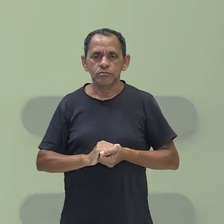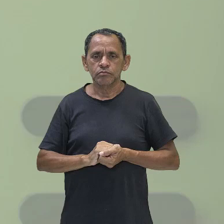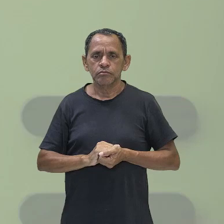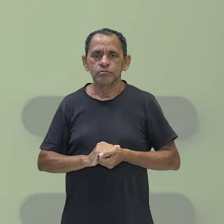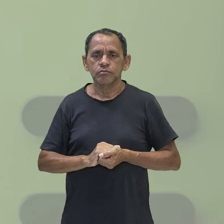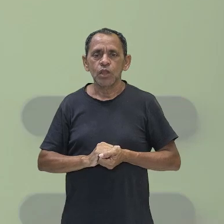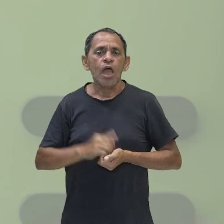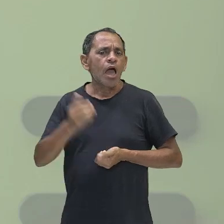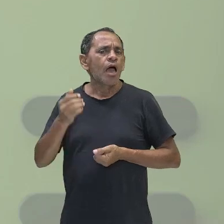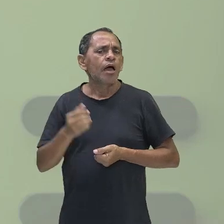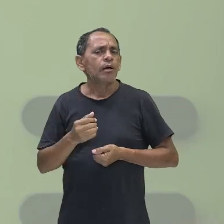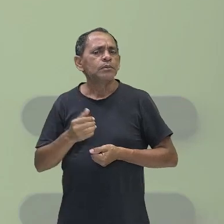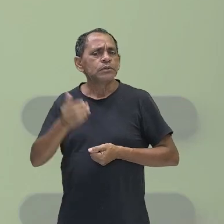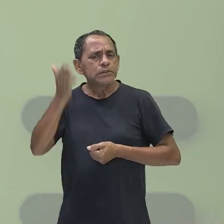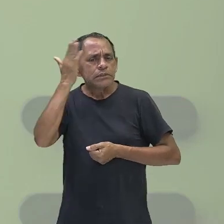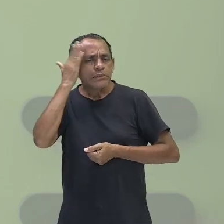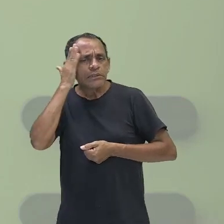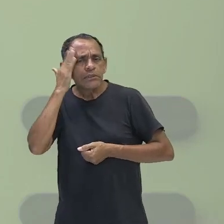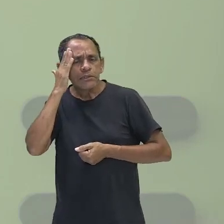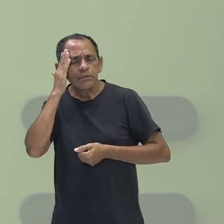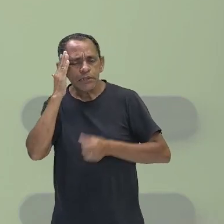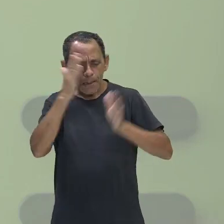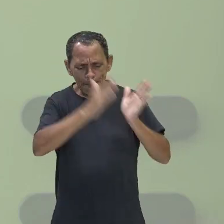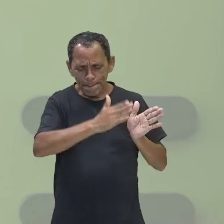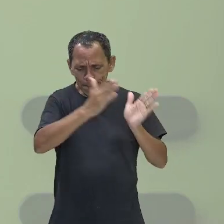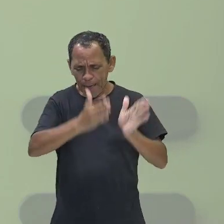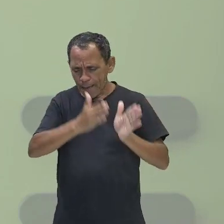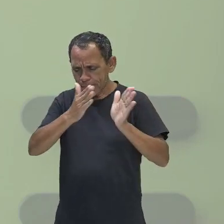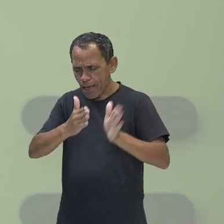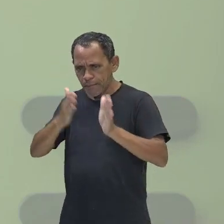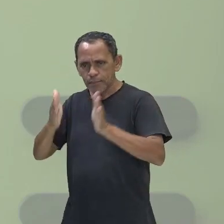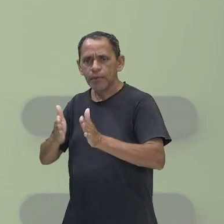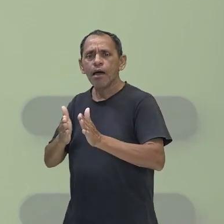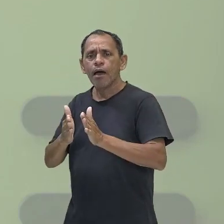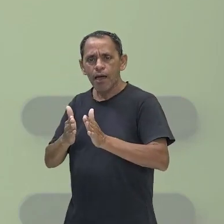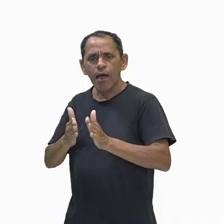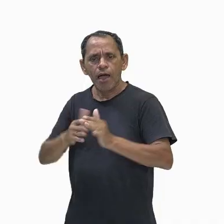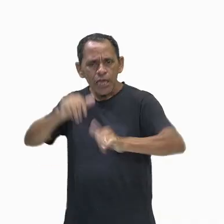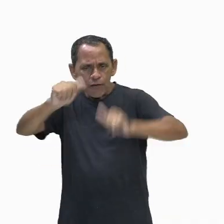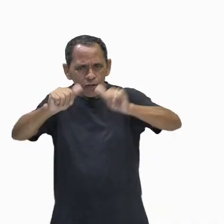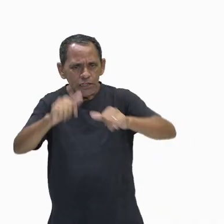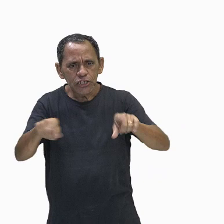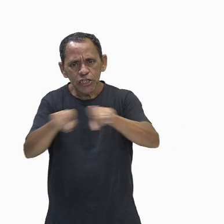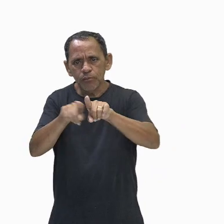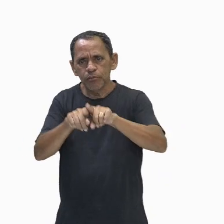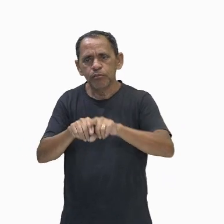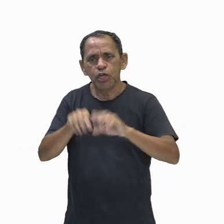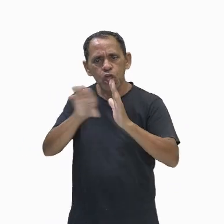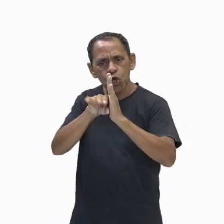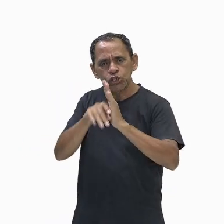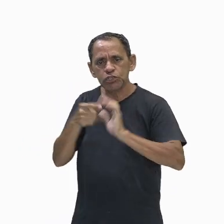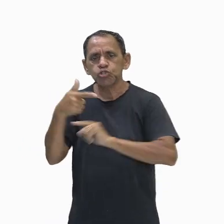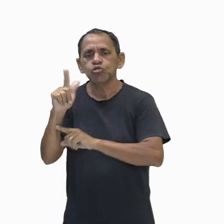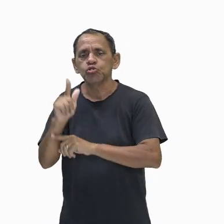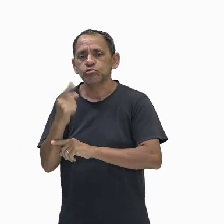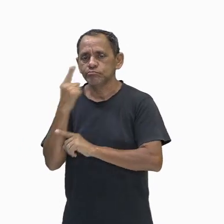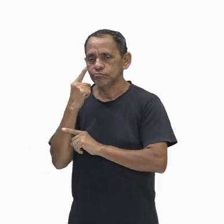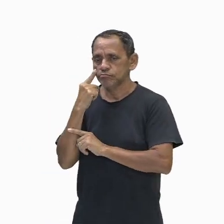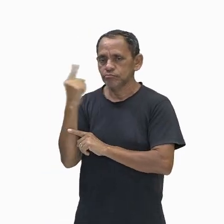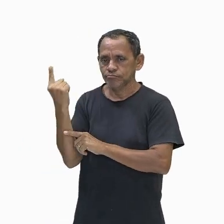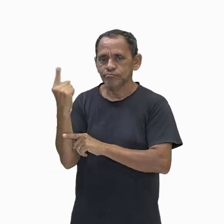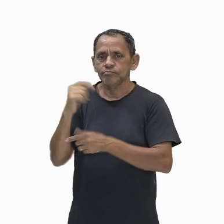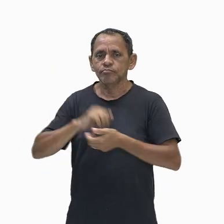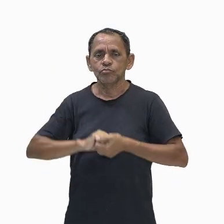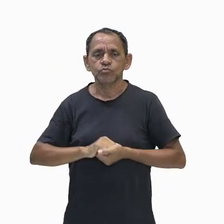passo, que é o momento que a gente revisa também os outros conceitos que foram apresentados aqui na nossa aula. Vamos ver aí. Então,